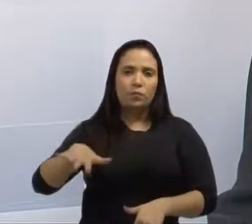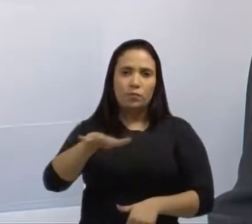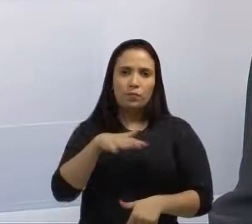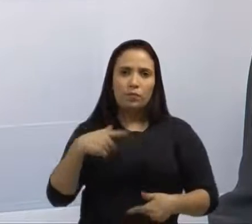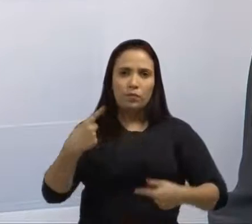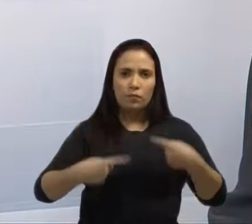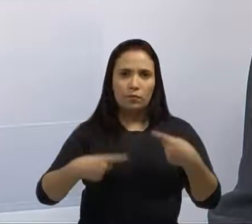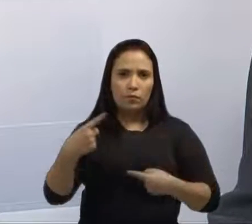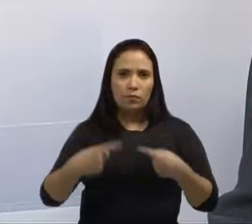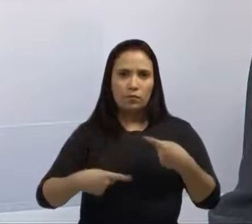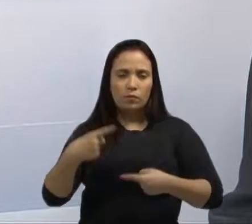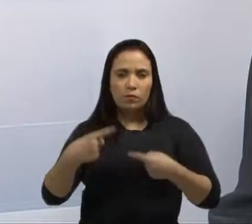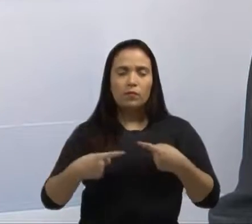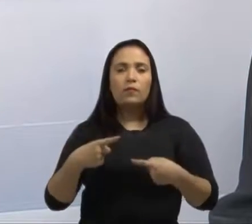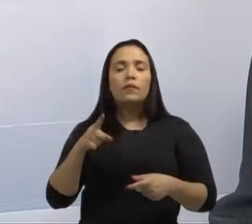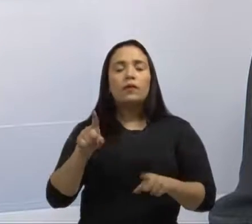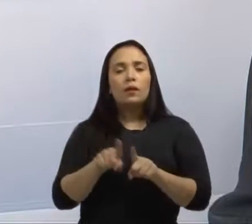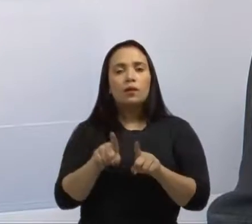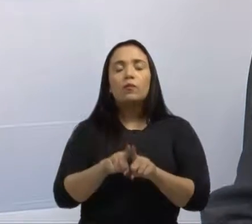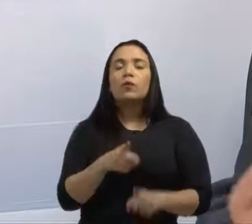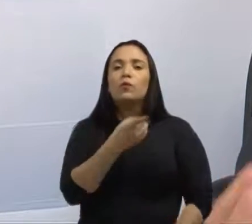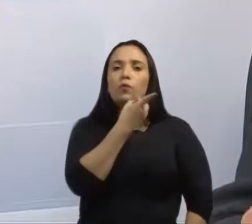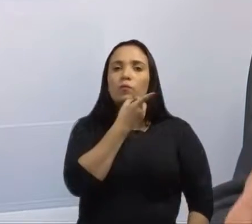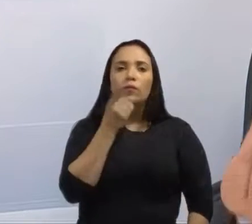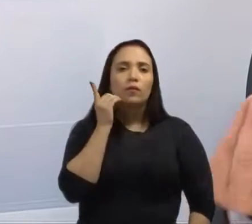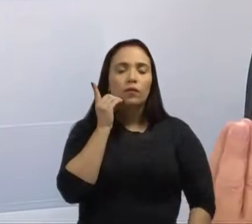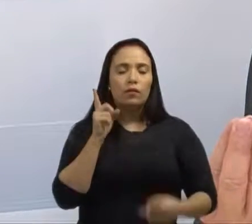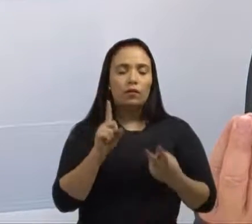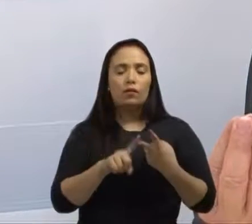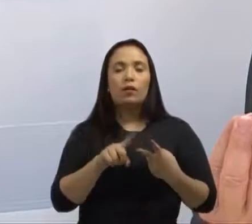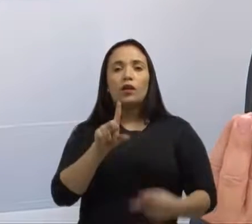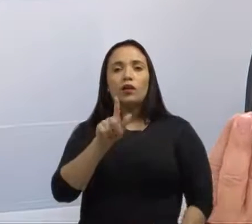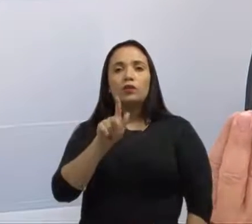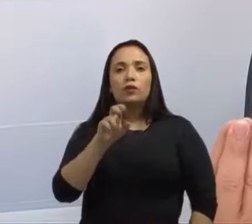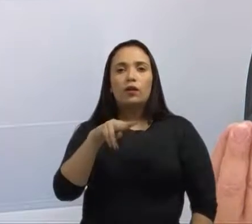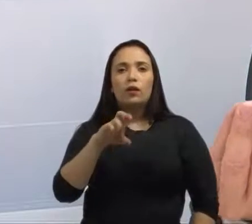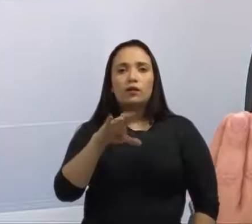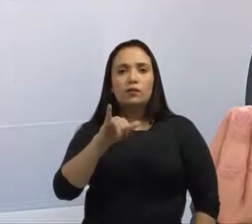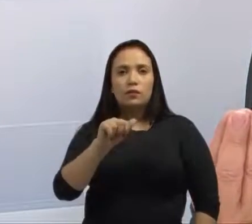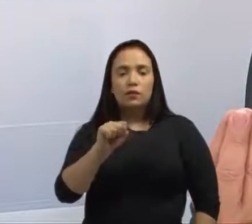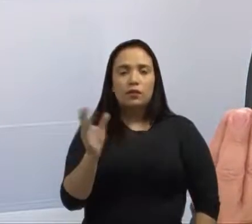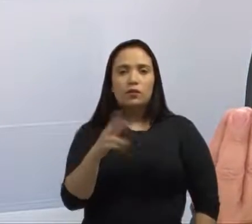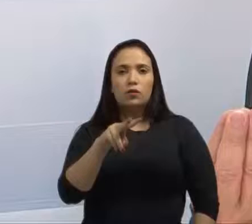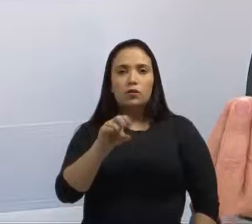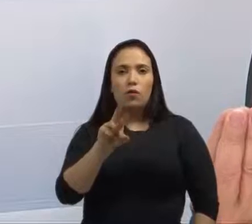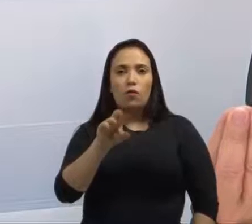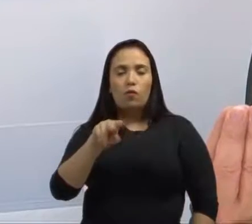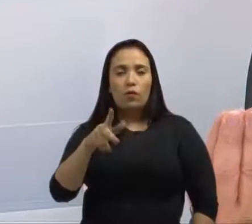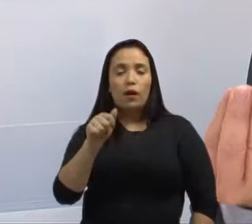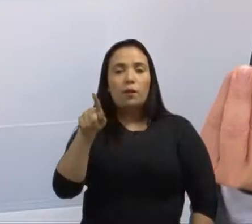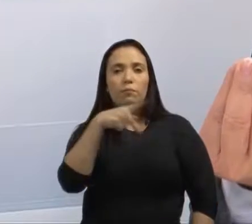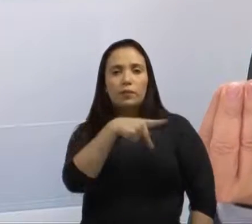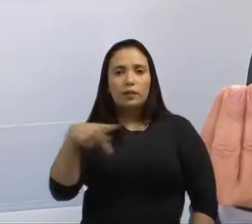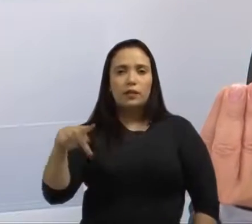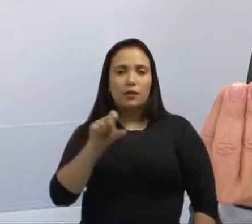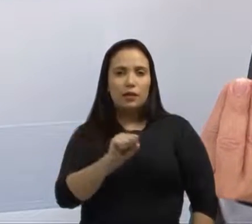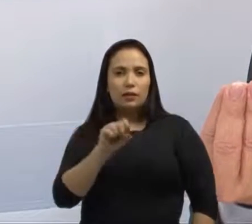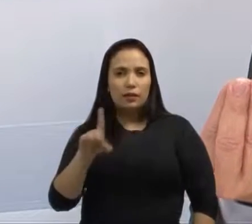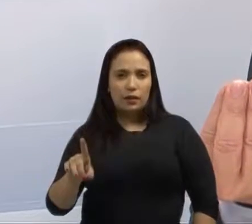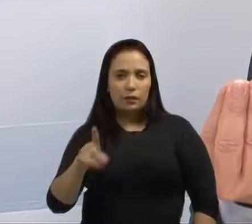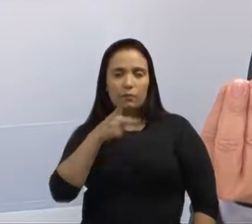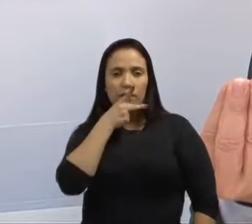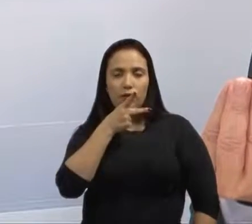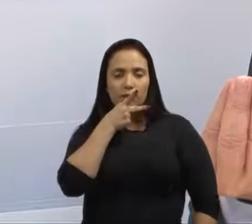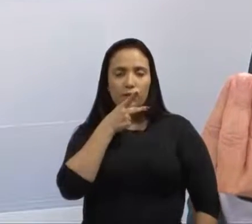Domingos Neto, presidente do PSD, e Genesias Noronha, presidente do Solidariedade. Por que eu estou dando esses dois nomes aqui,